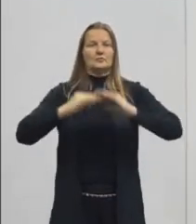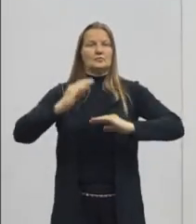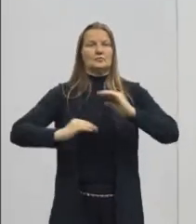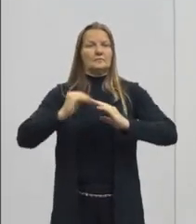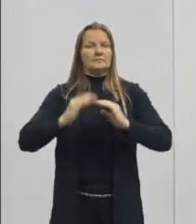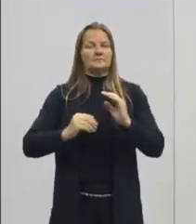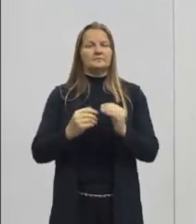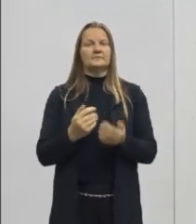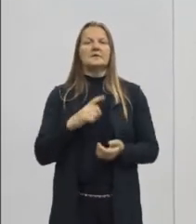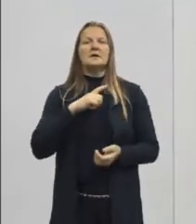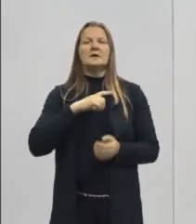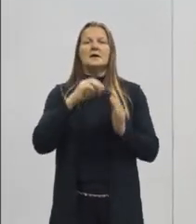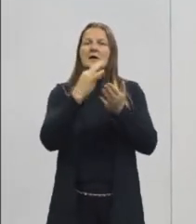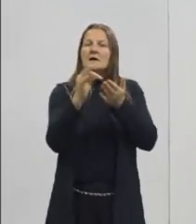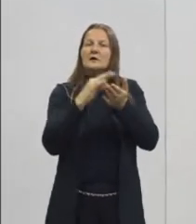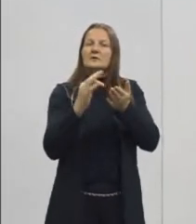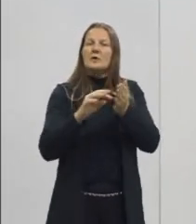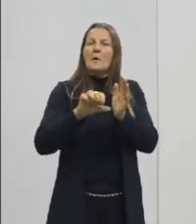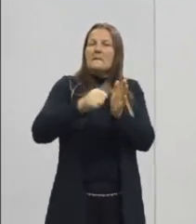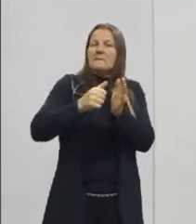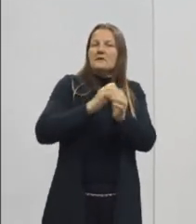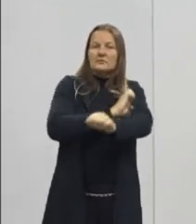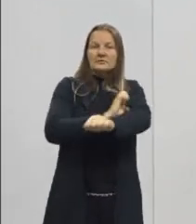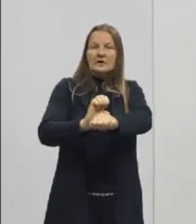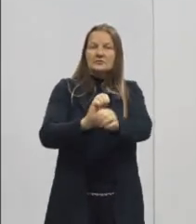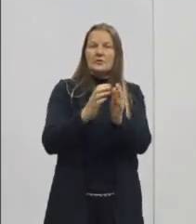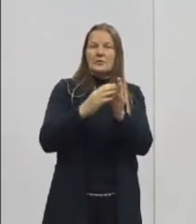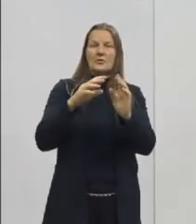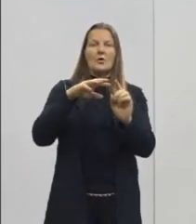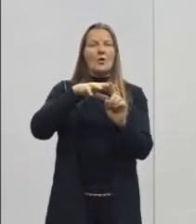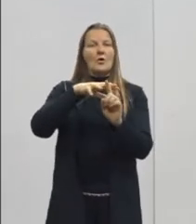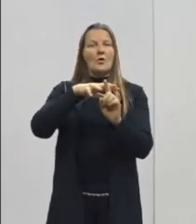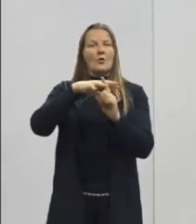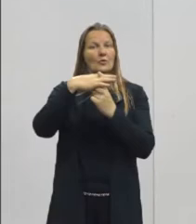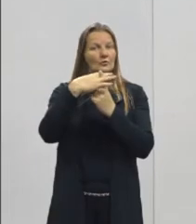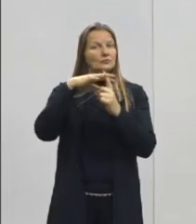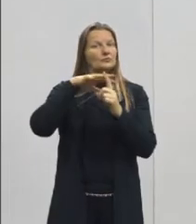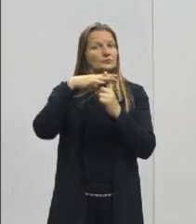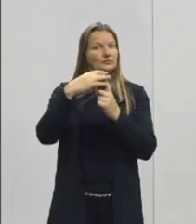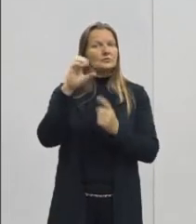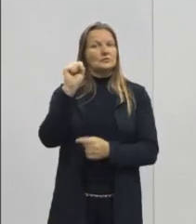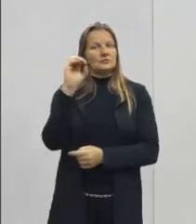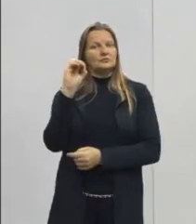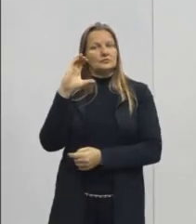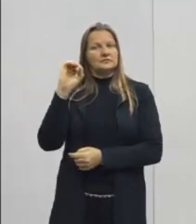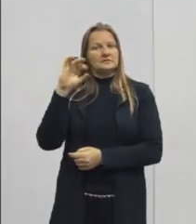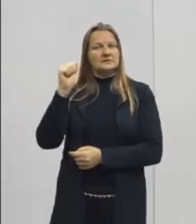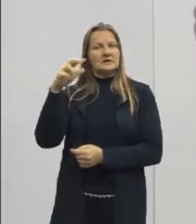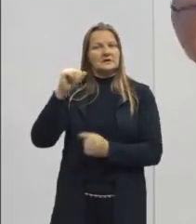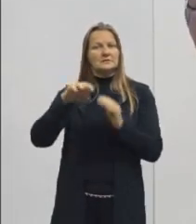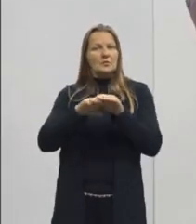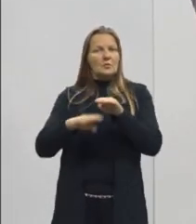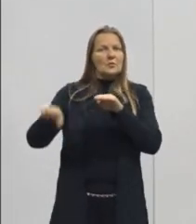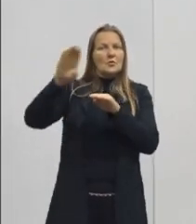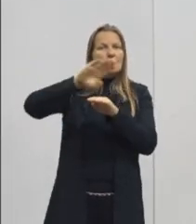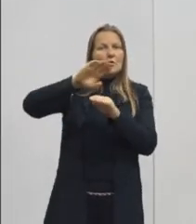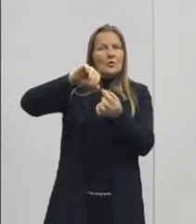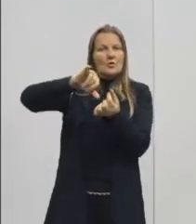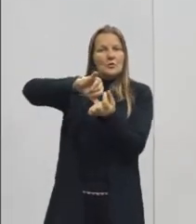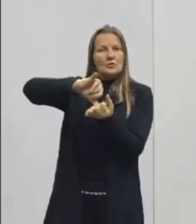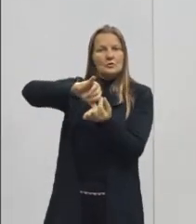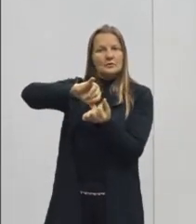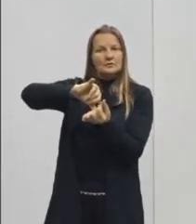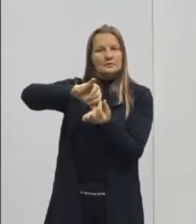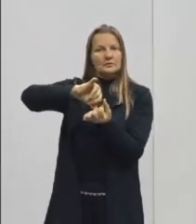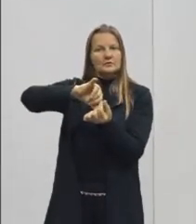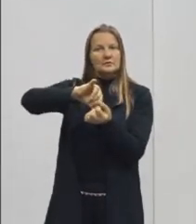a gente teria um primeiro estágio né que seria o socialismo que seria uma tentativa de superar o capitalismo que que